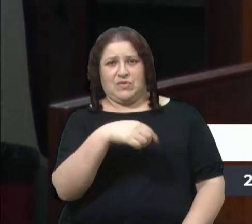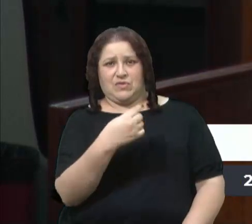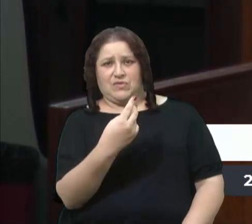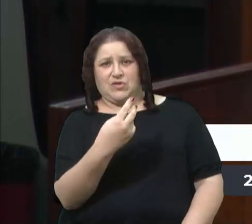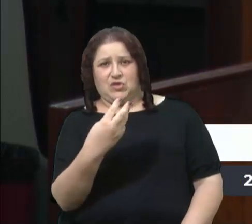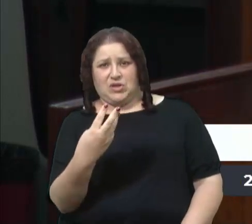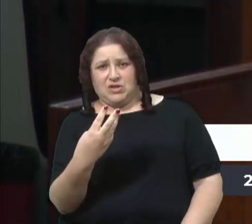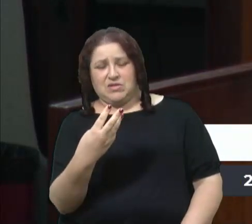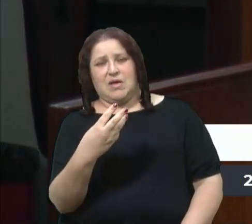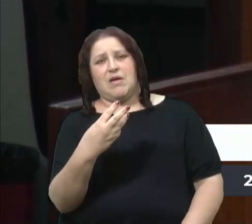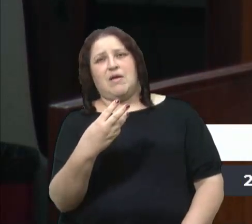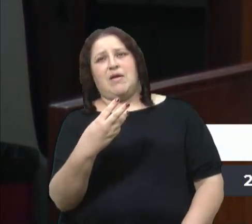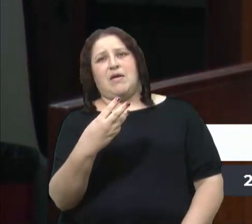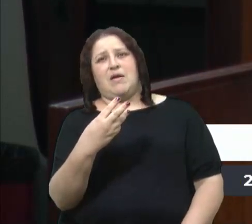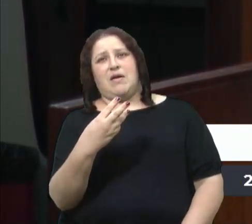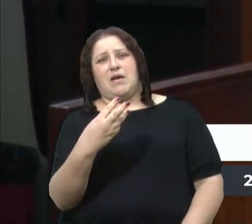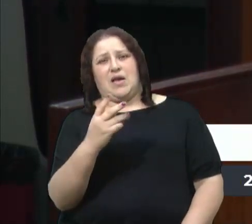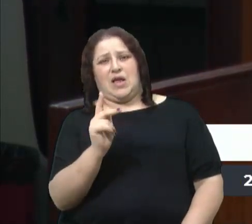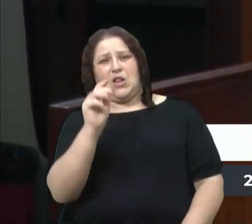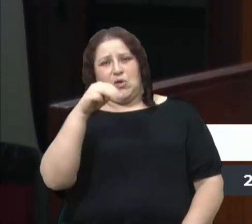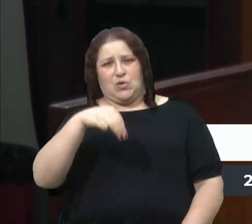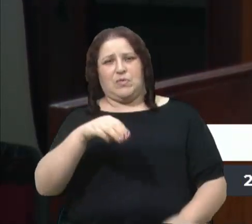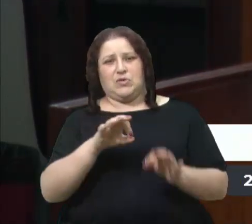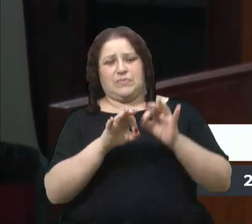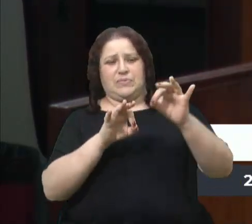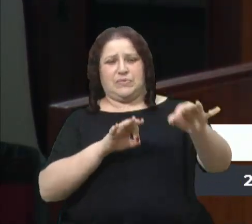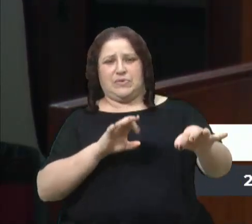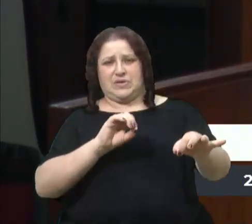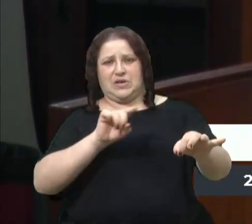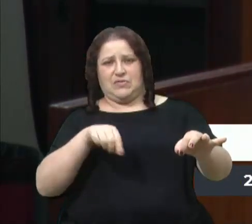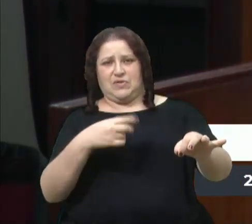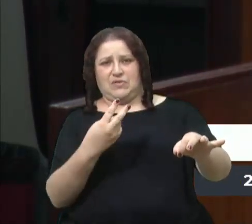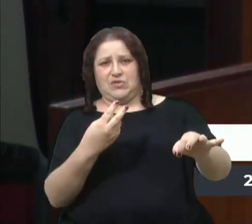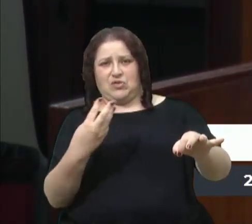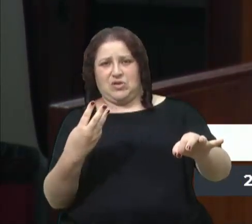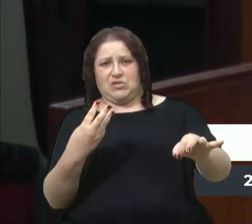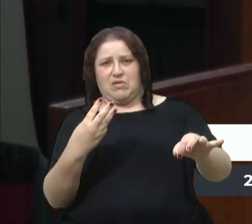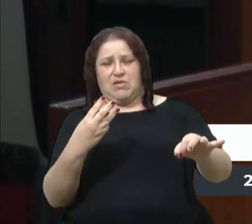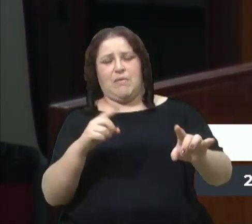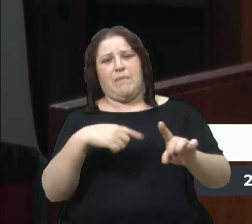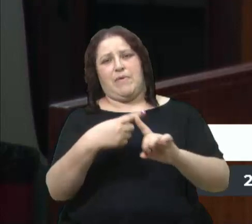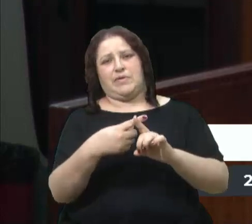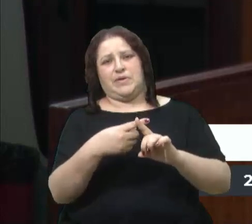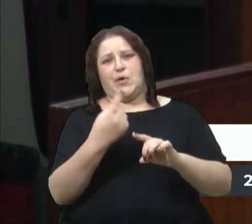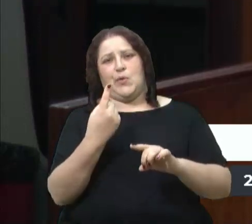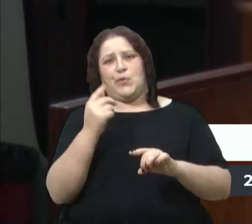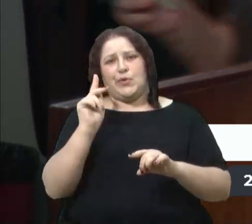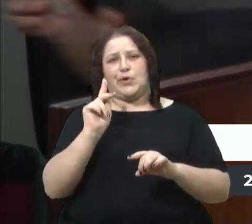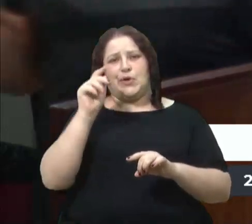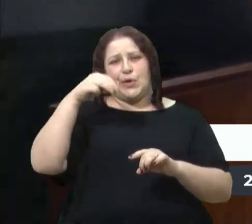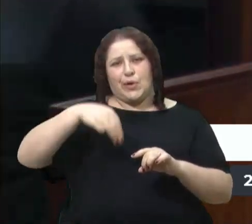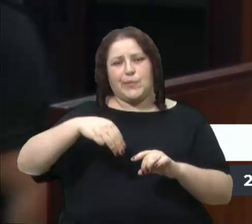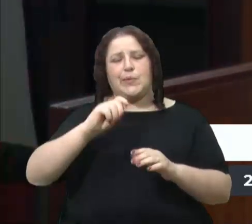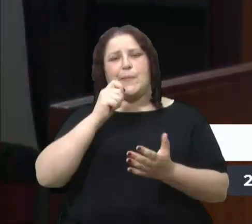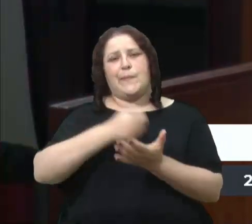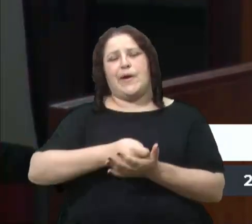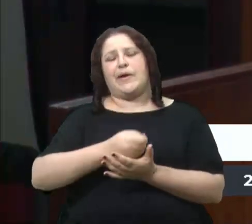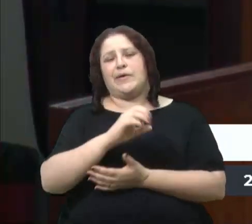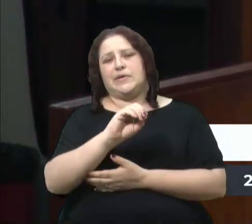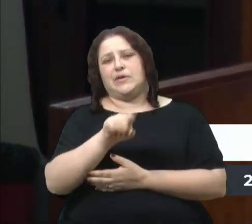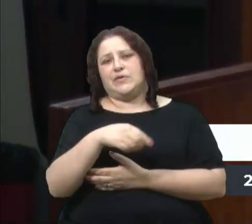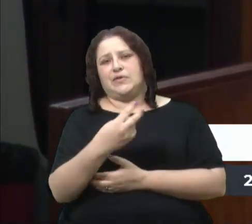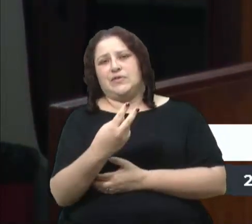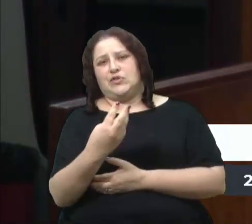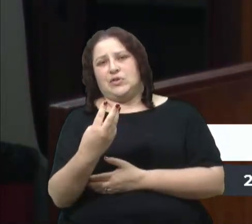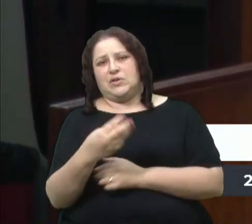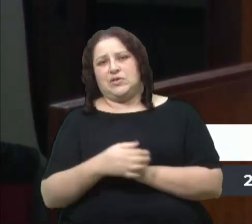tem mais o pedágio, 0,23 o quilômetro rodado. Isso vai custar para o contribuinte. Cada 1 quilômetro vai pagar 0,23. O